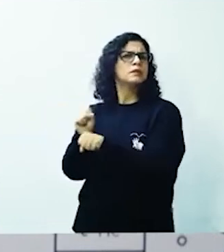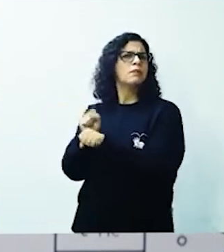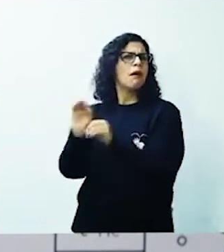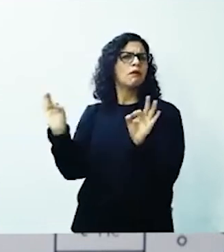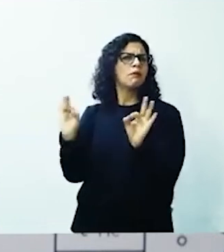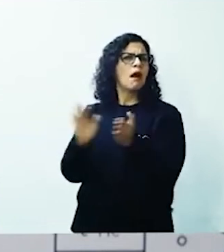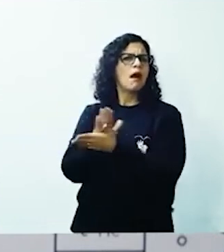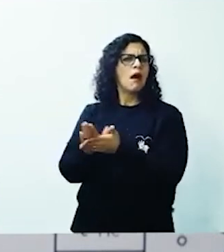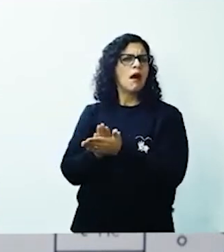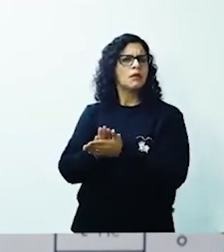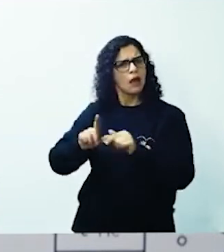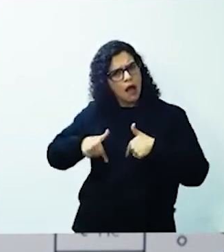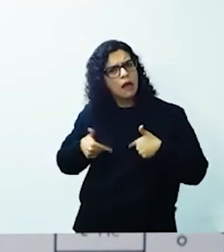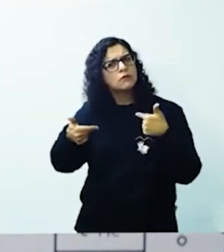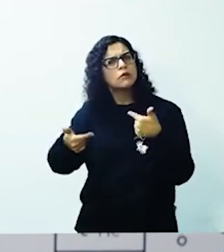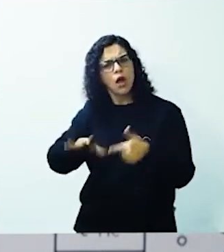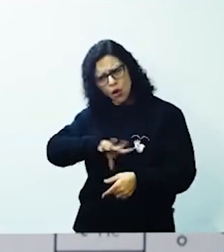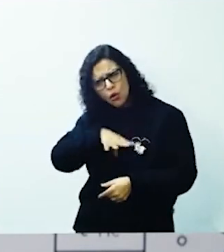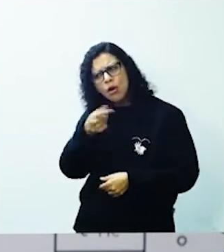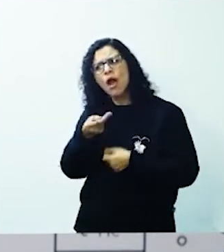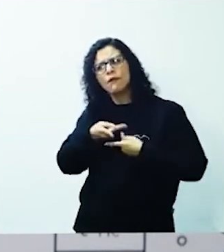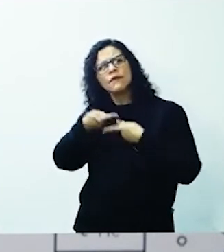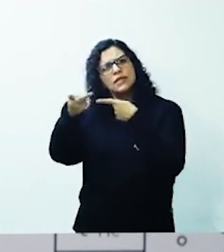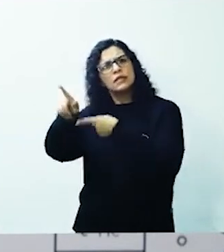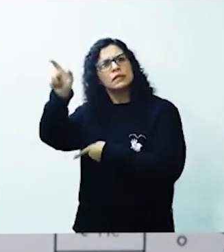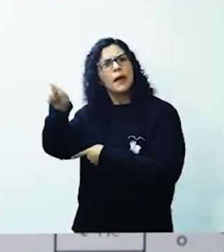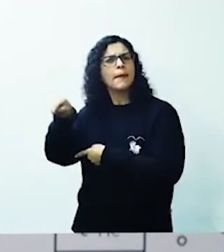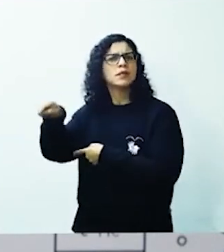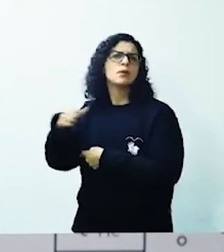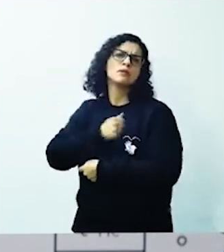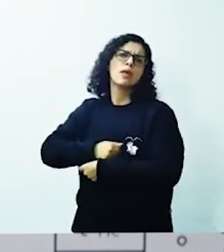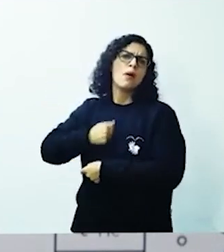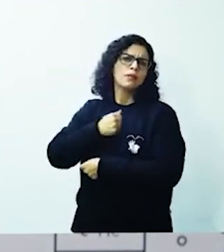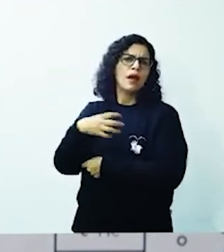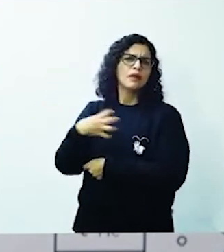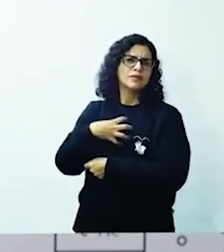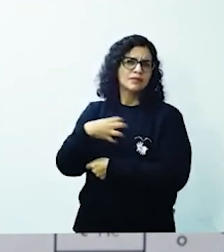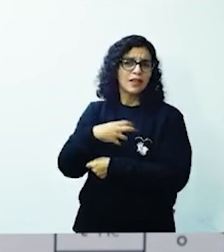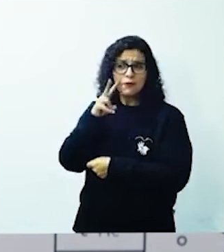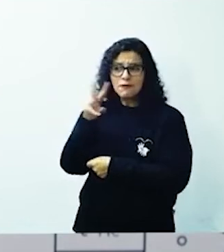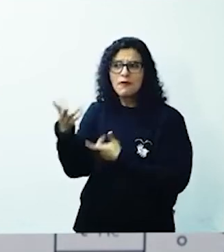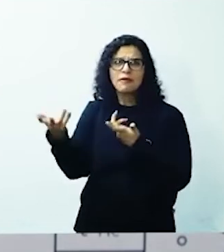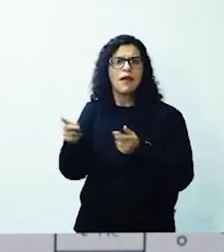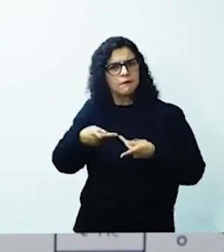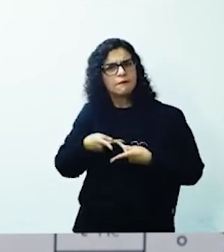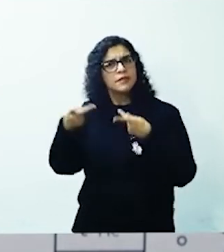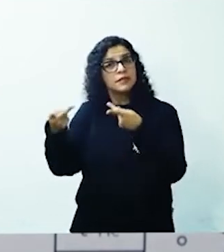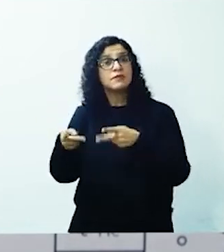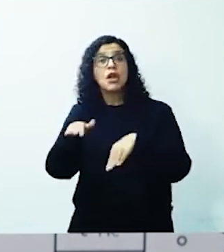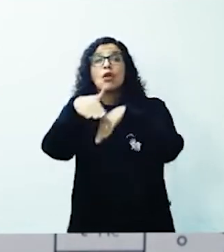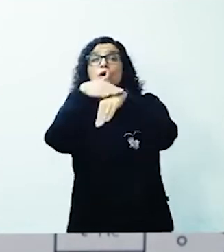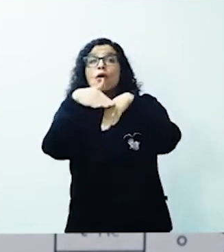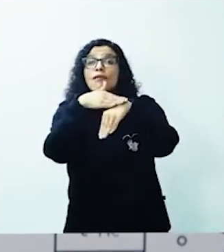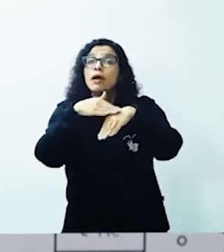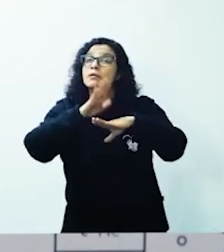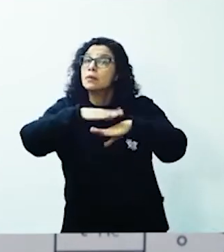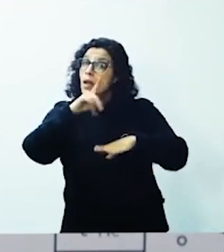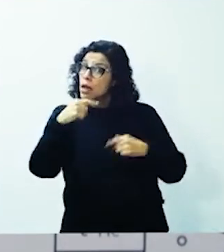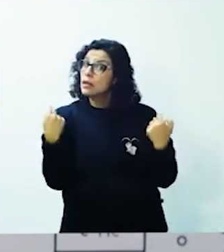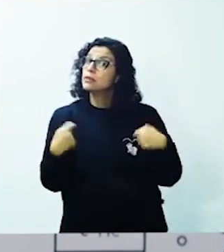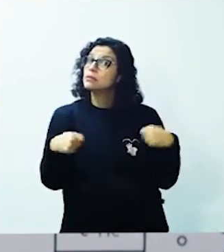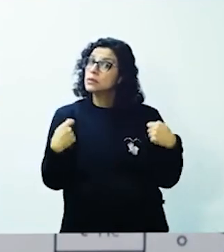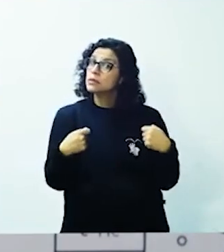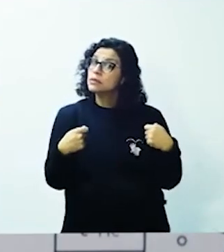ficar esperando. Vá visitar aquela pessoa que você quer ver. Fale mais.